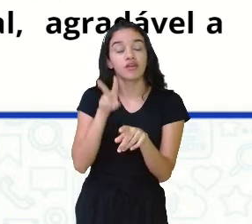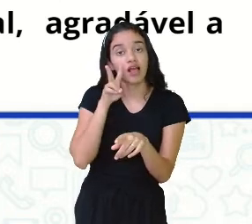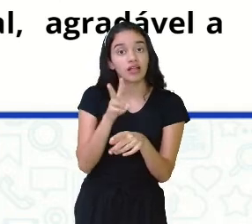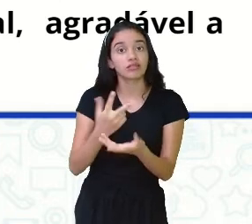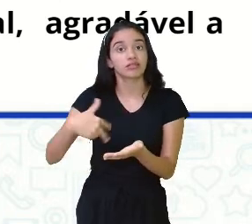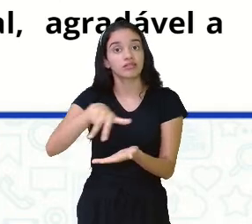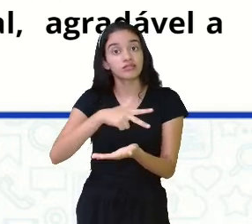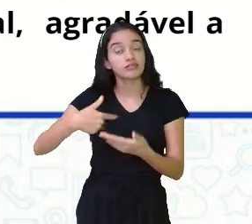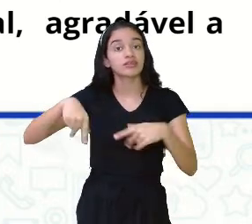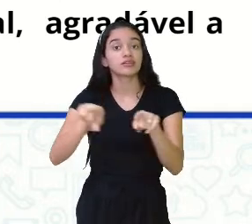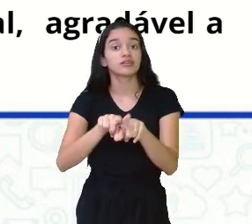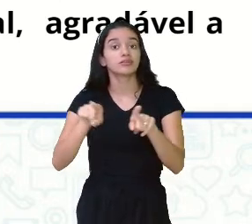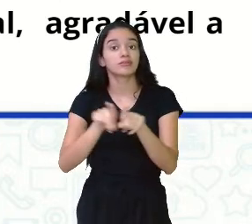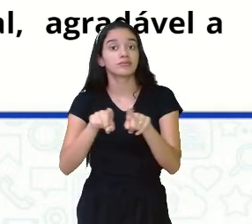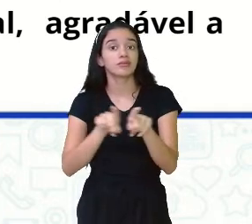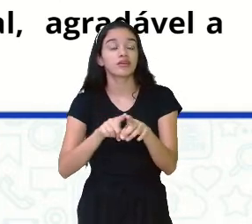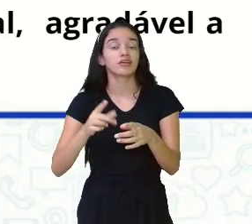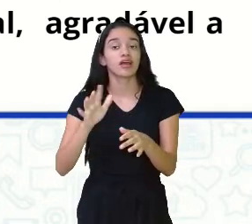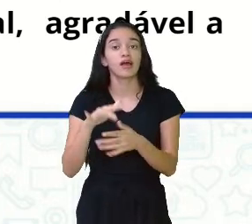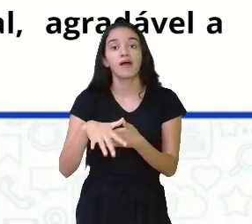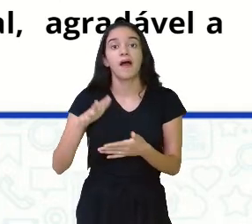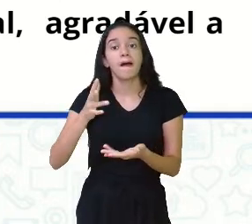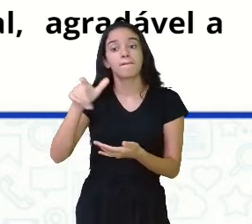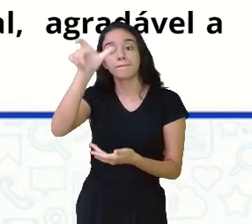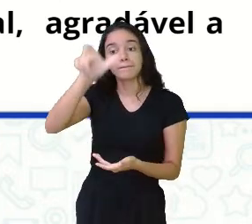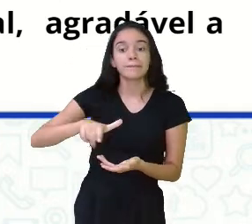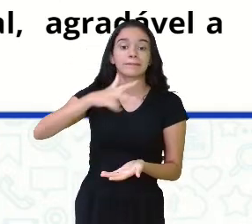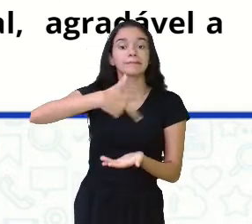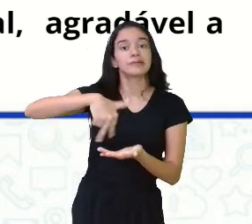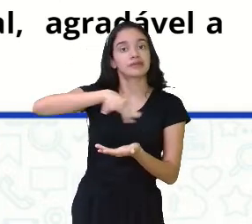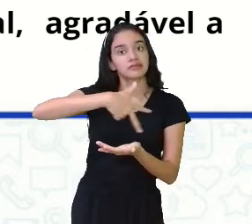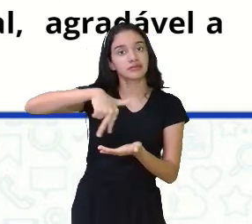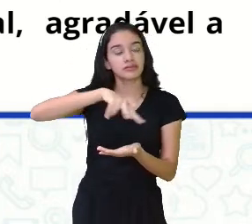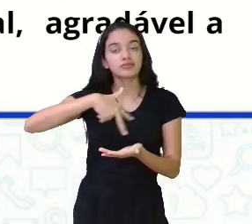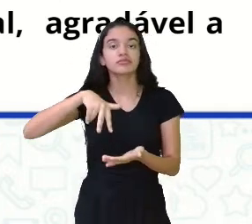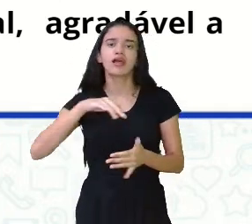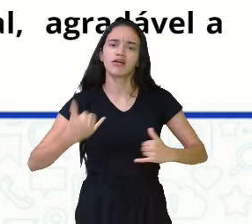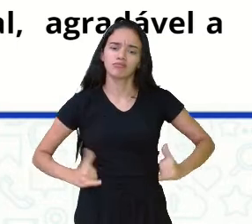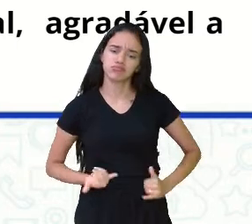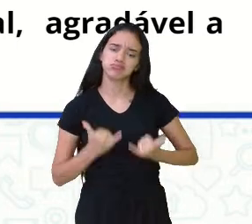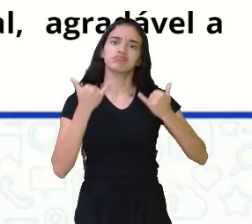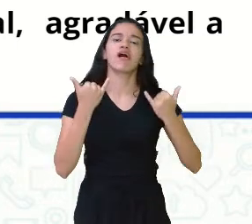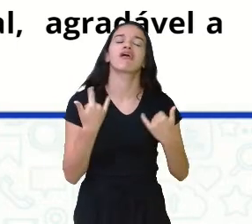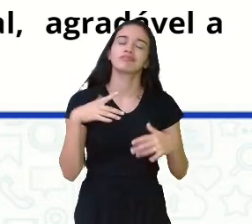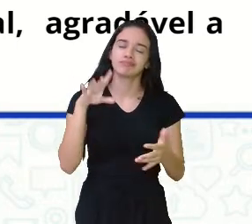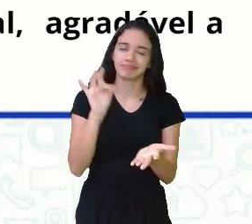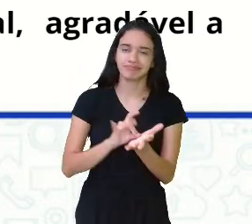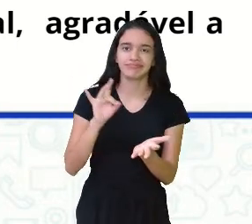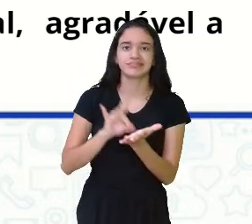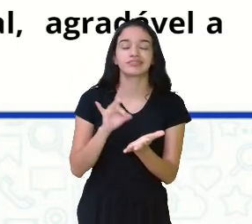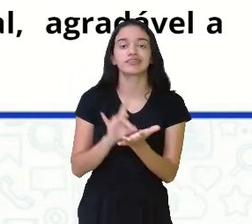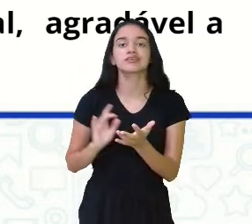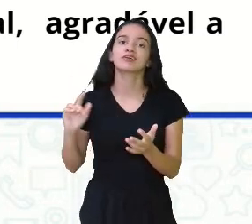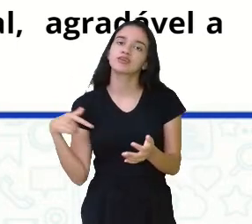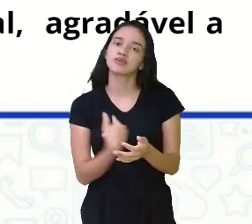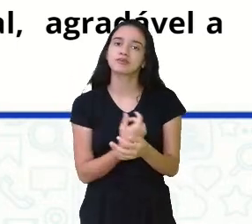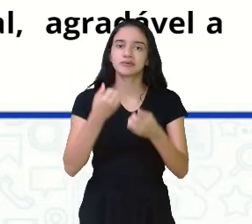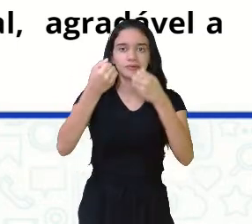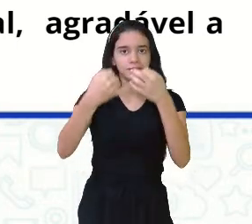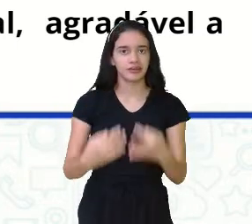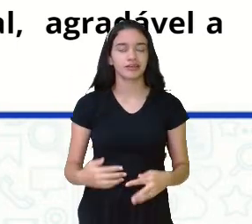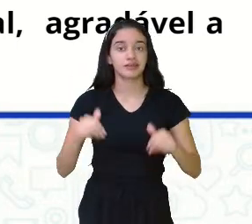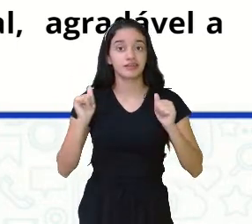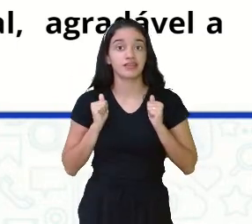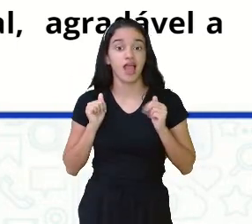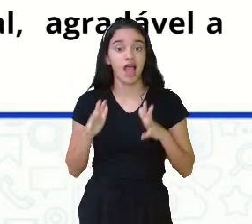E também para que o bailarino também frua, não é, dessa energia. Exato. Né? Aí a gente já está falando de ação